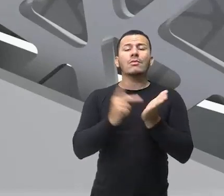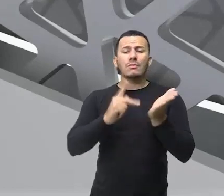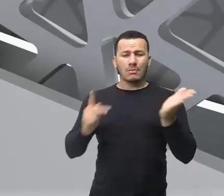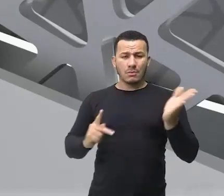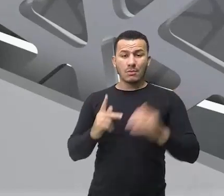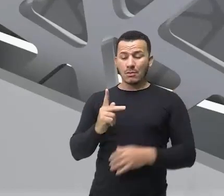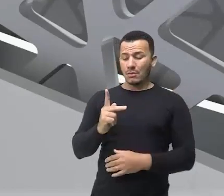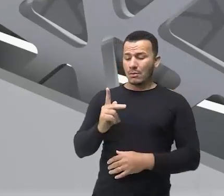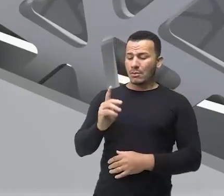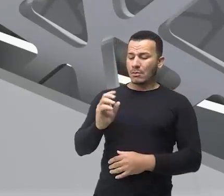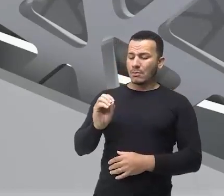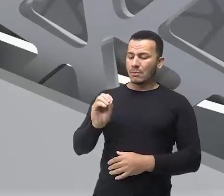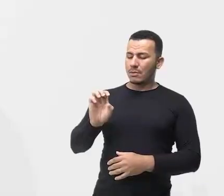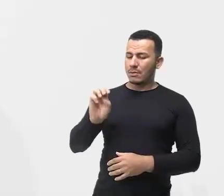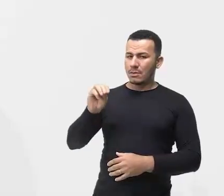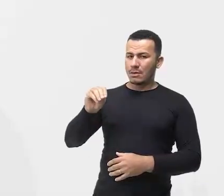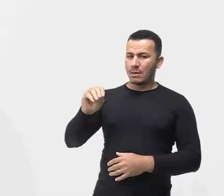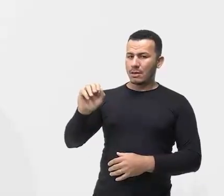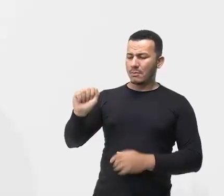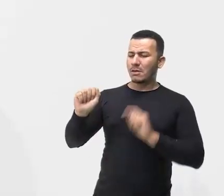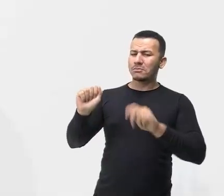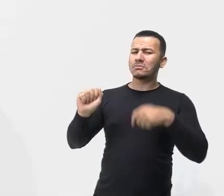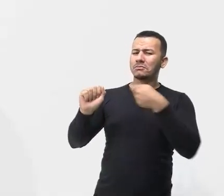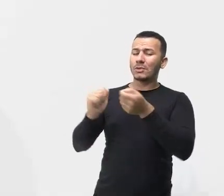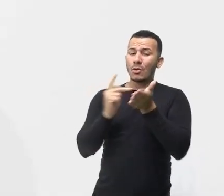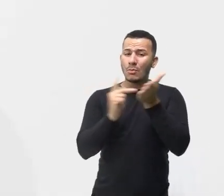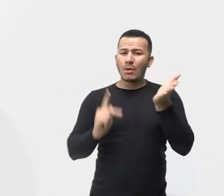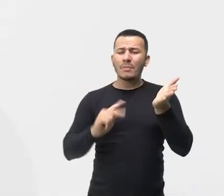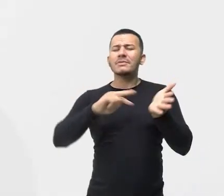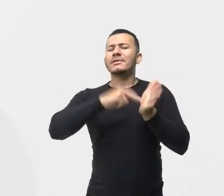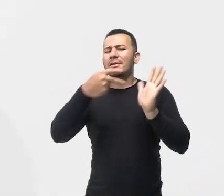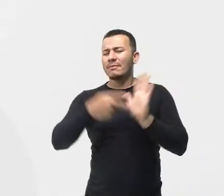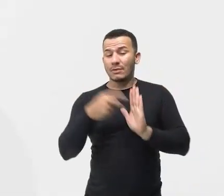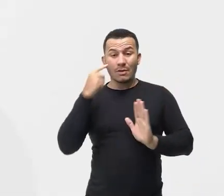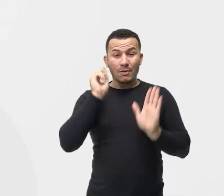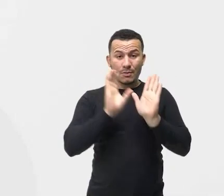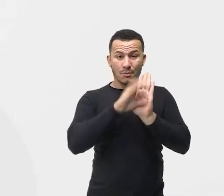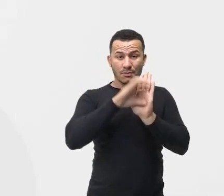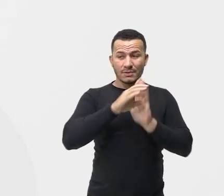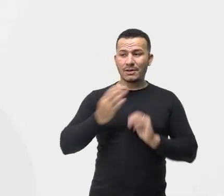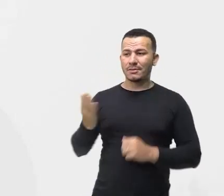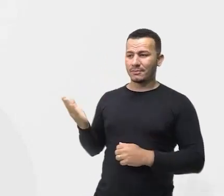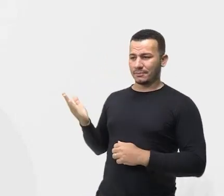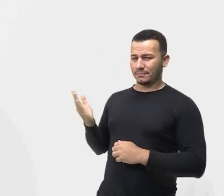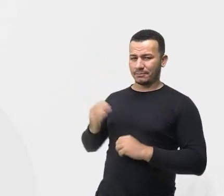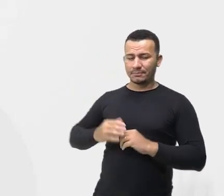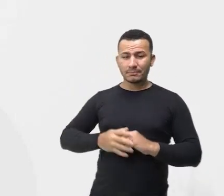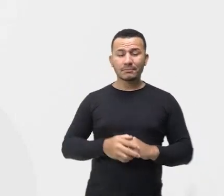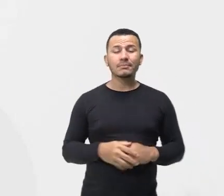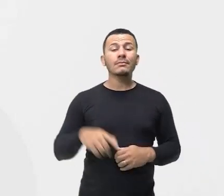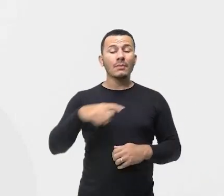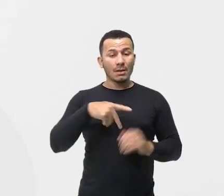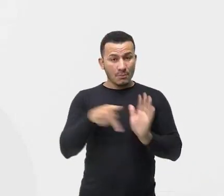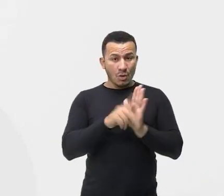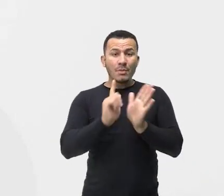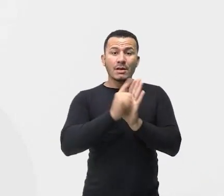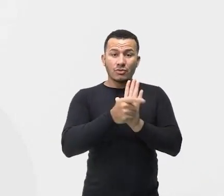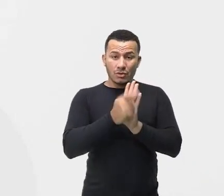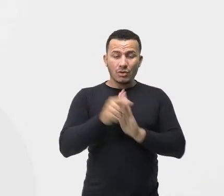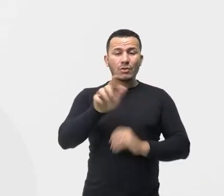poema. E o que é um poema? Colocando aí para vocês o conceito. Olha só, o poema é um